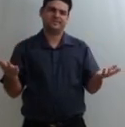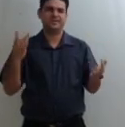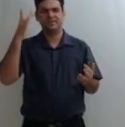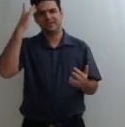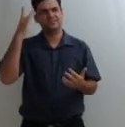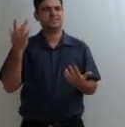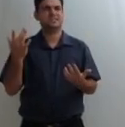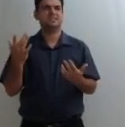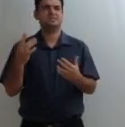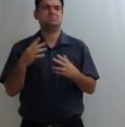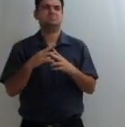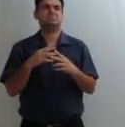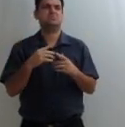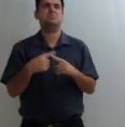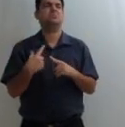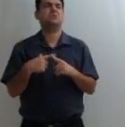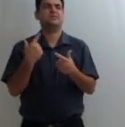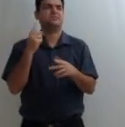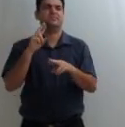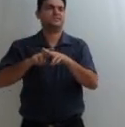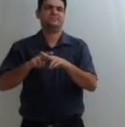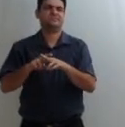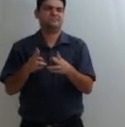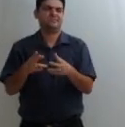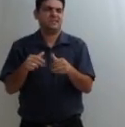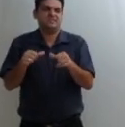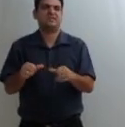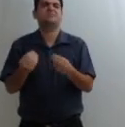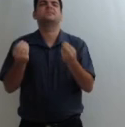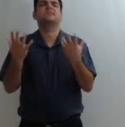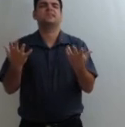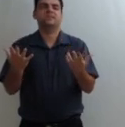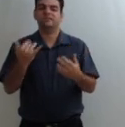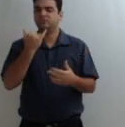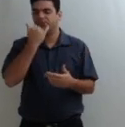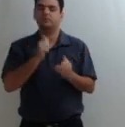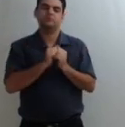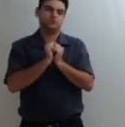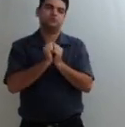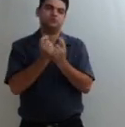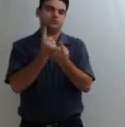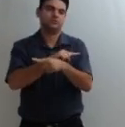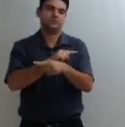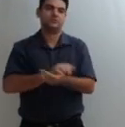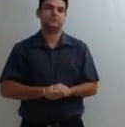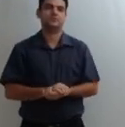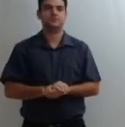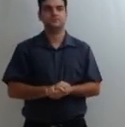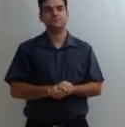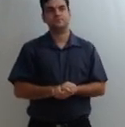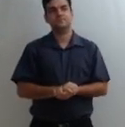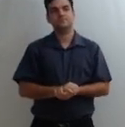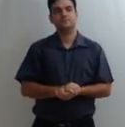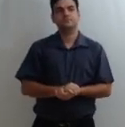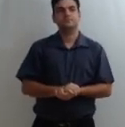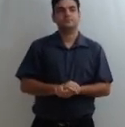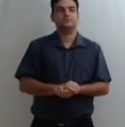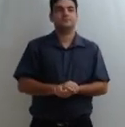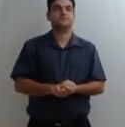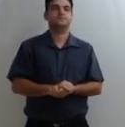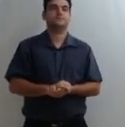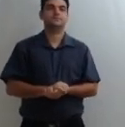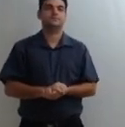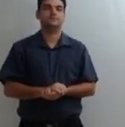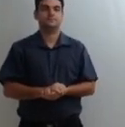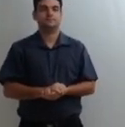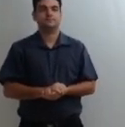se torna ilegal ao ser mantida. E por isso eu peço vênia e acompanho a divergência. Ministro Neves.